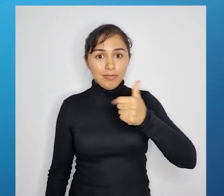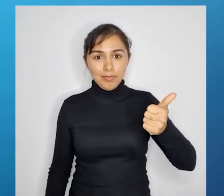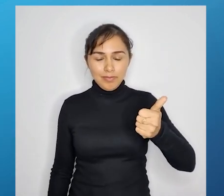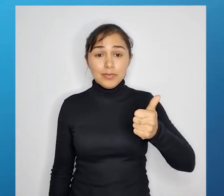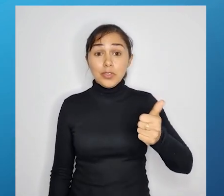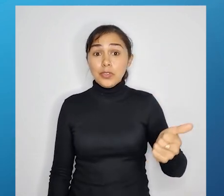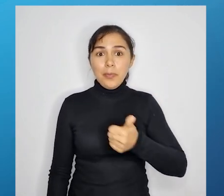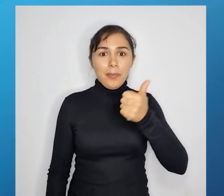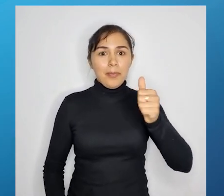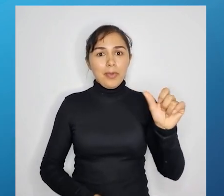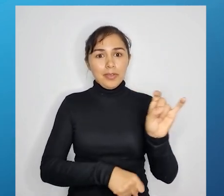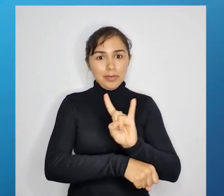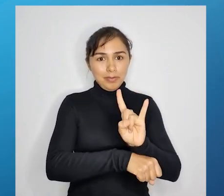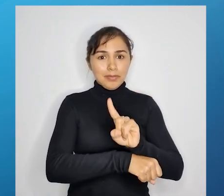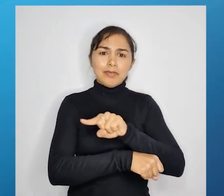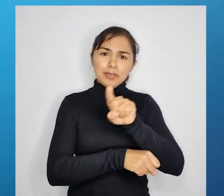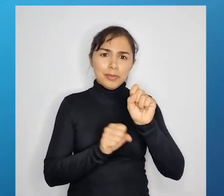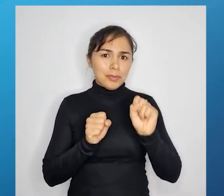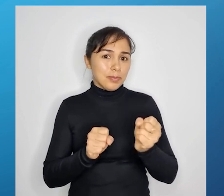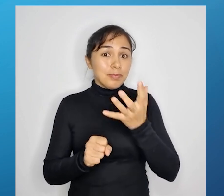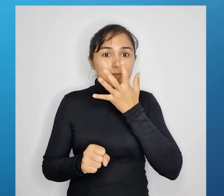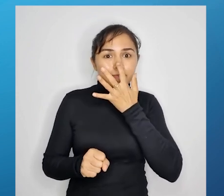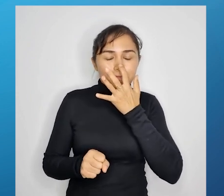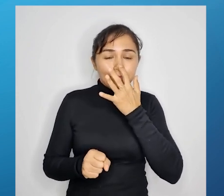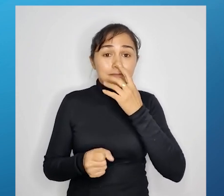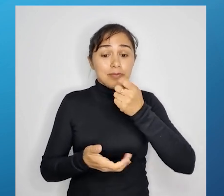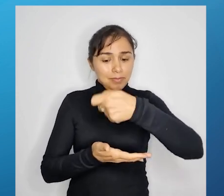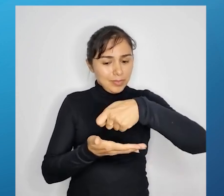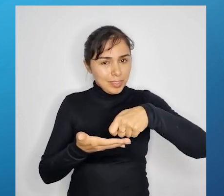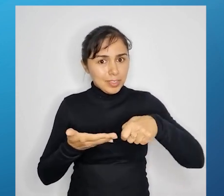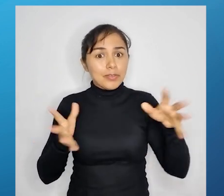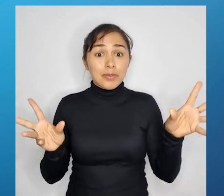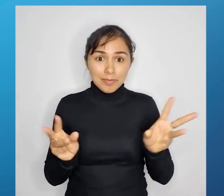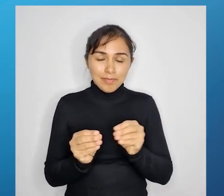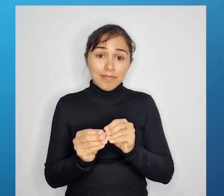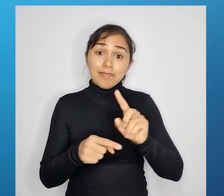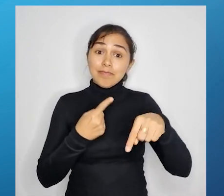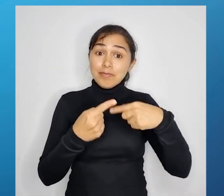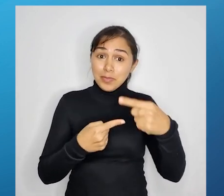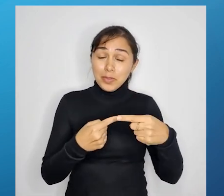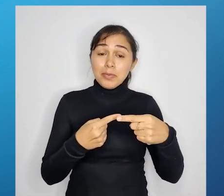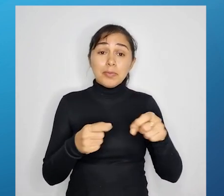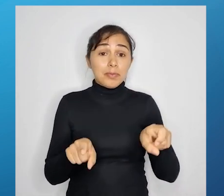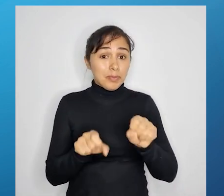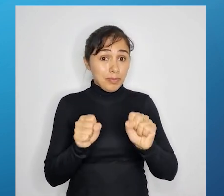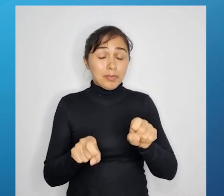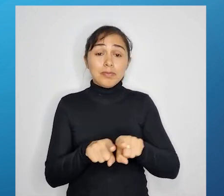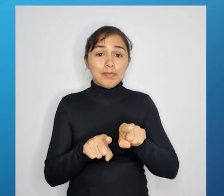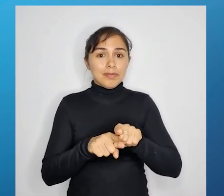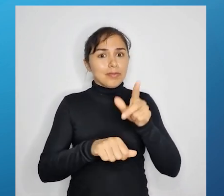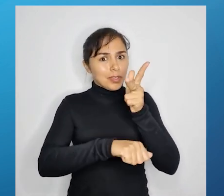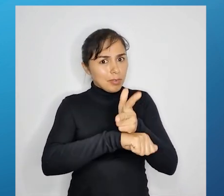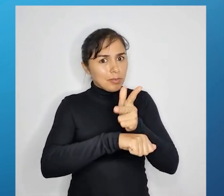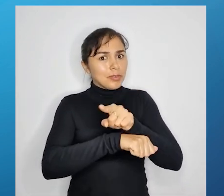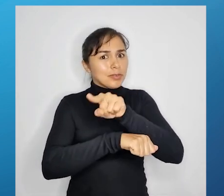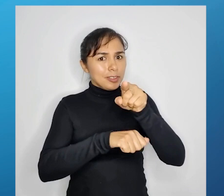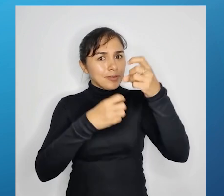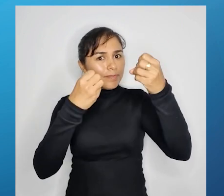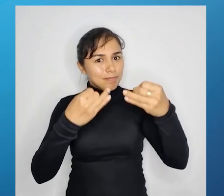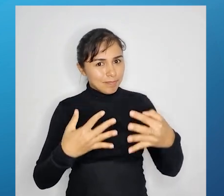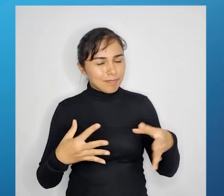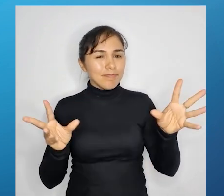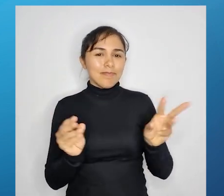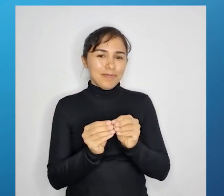documentário. Então você pode assistir esse documentário, gravar uma resenha e depois pode até gravar um vídeo com essa resenha e mandar aqui